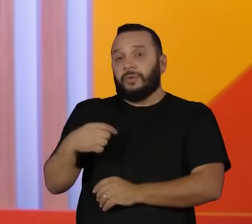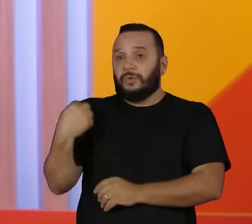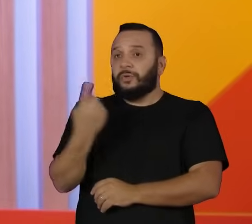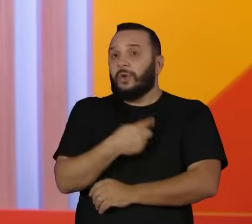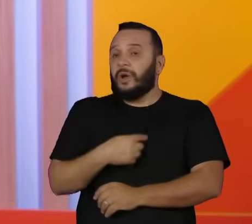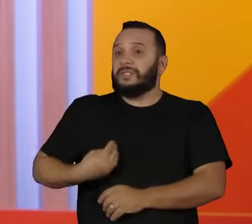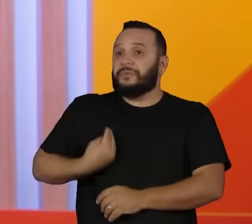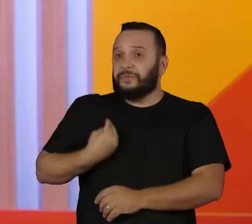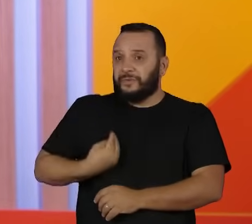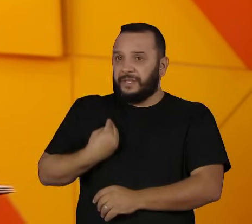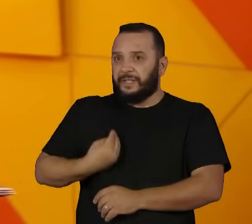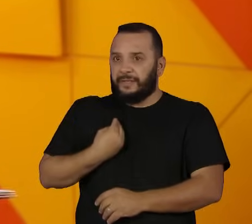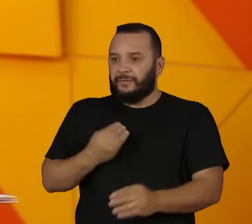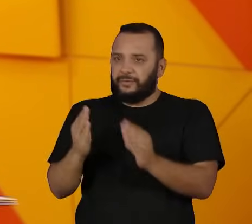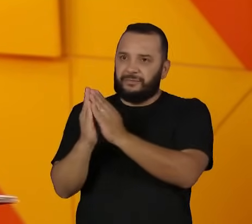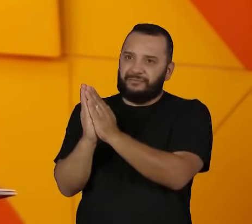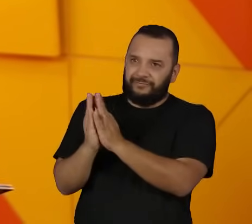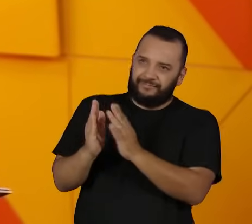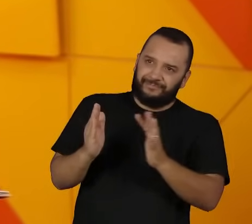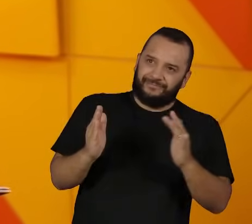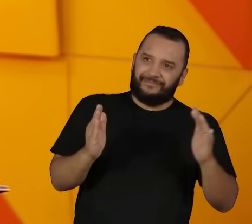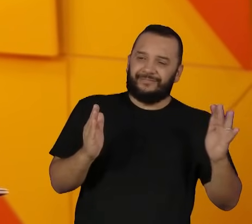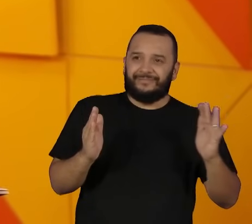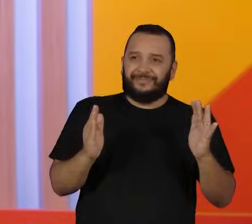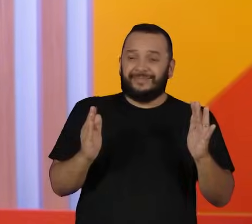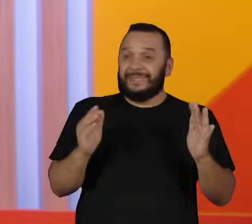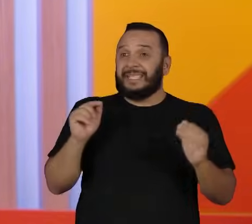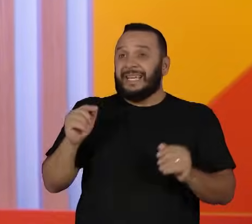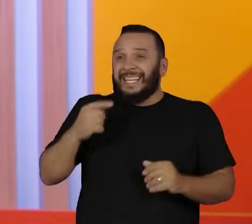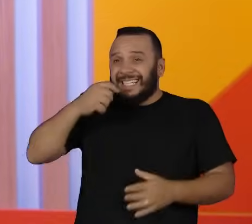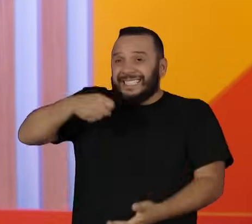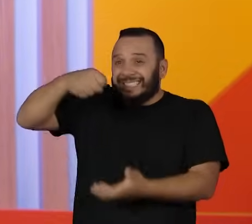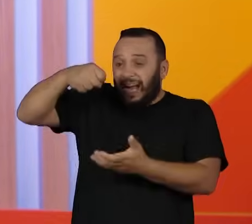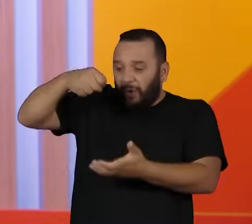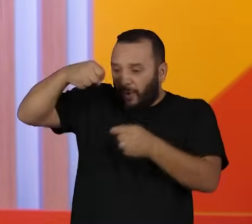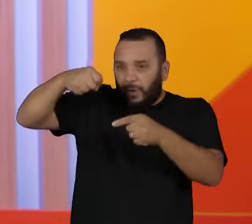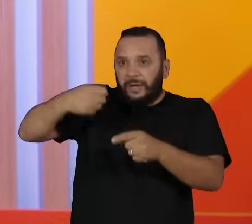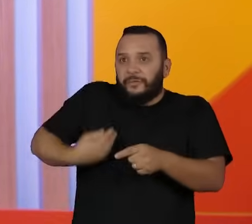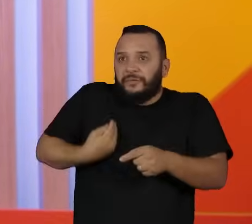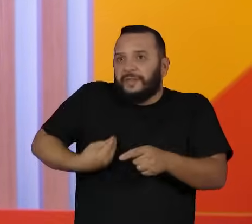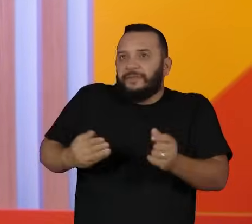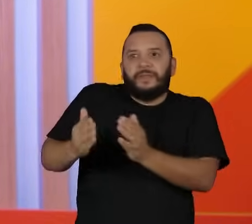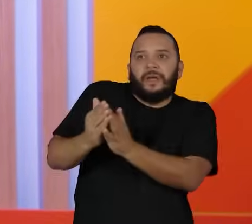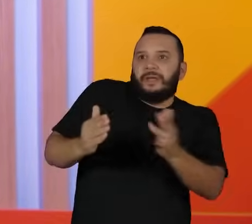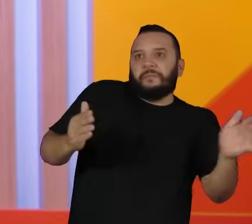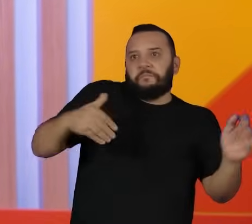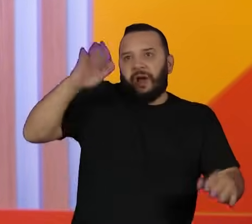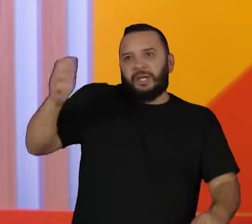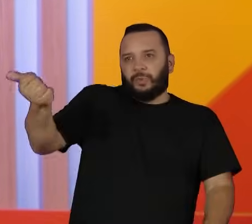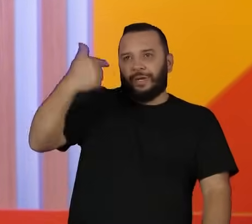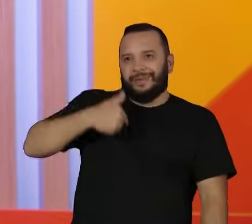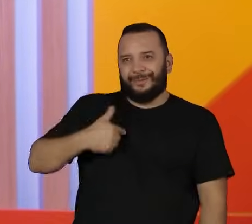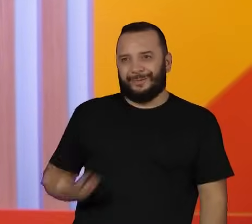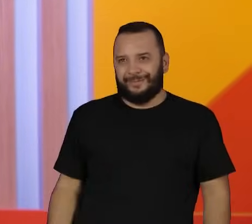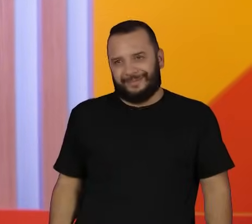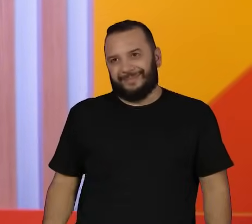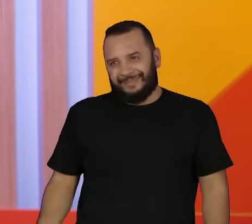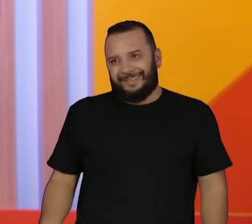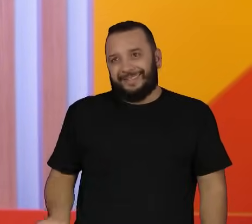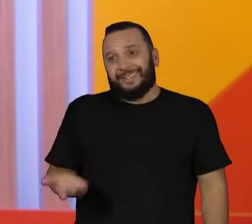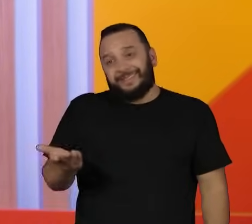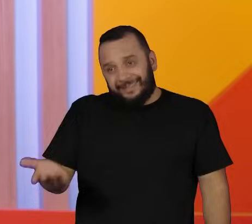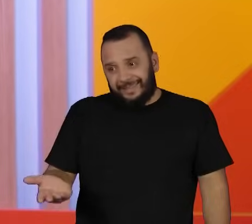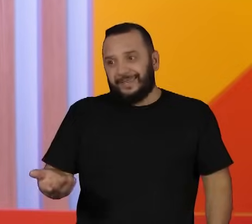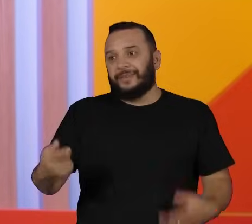plástica hoje. Então é muito importante que a gente olhe para essa destinação com realmente um olhar correto.